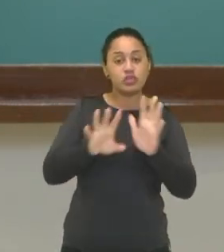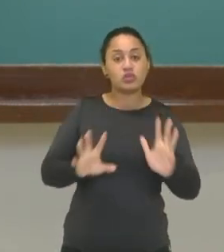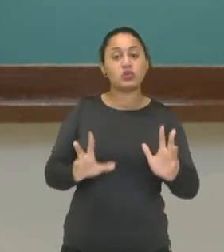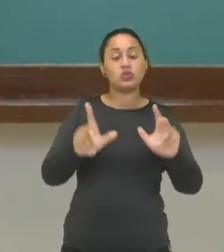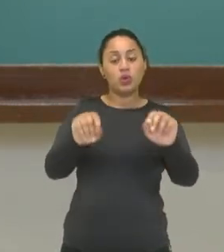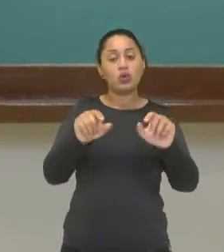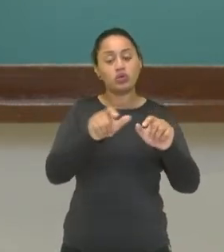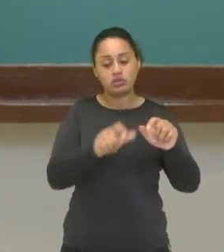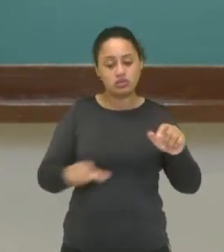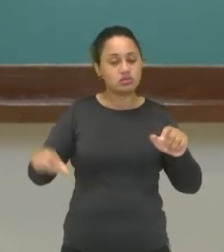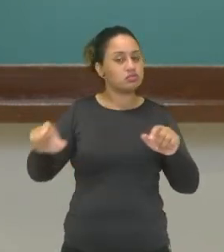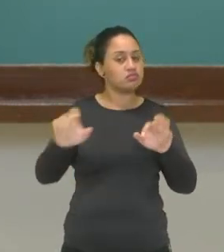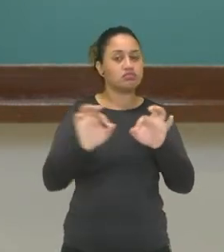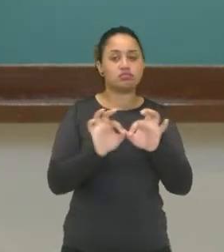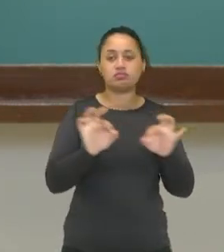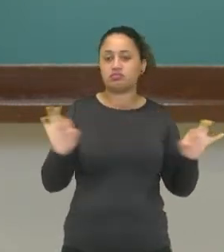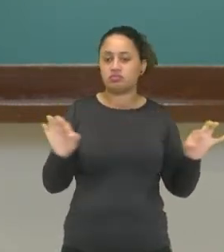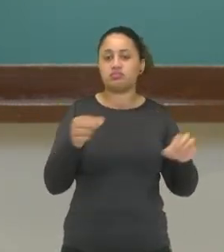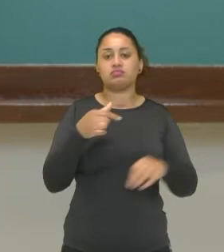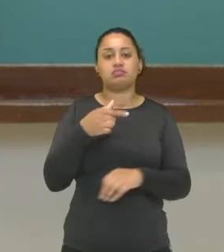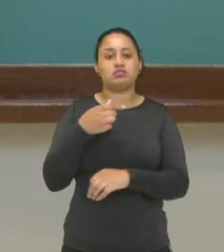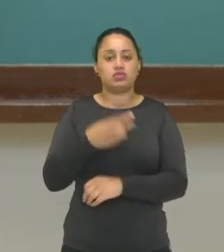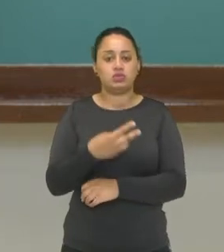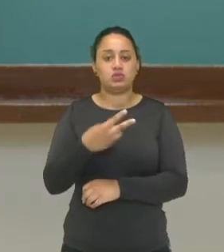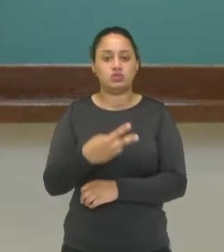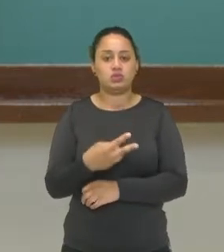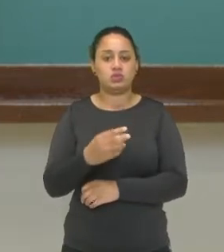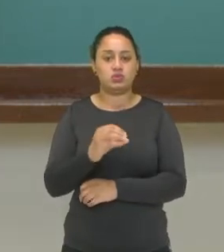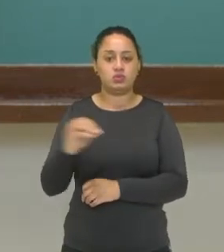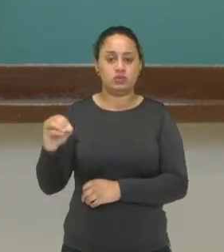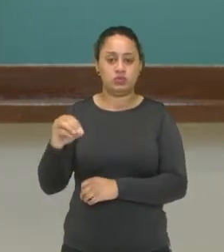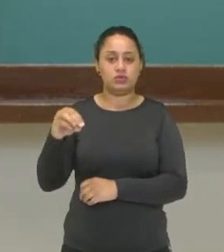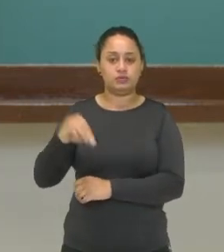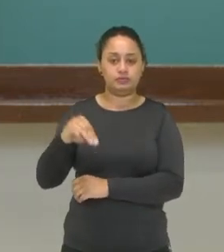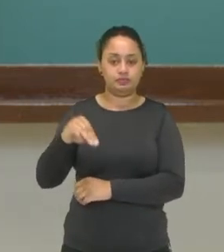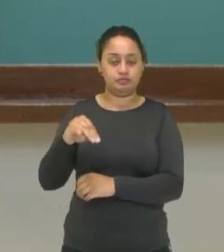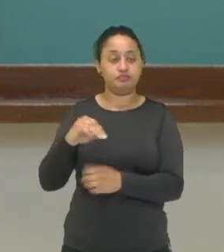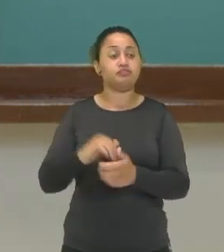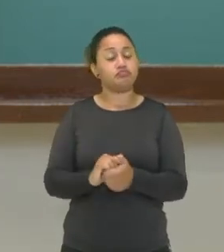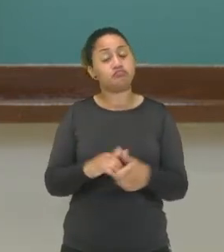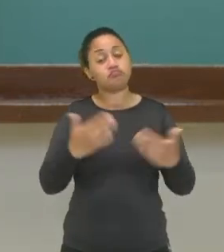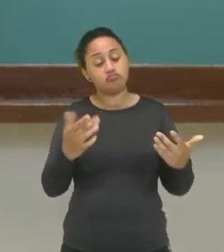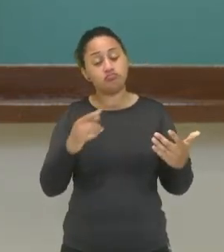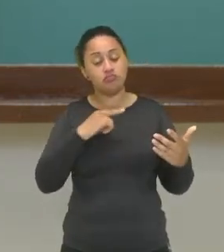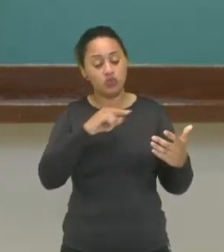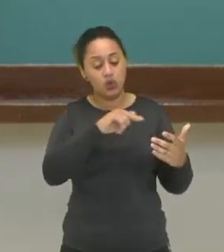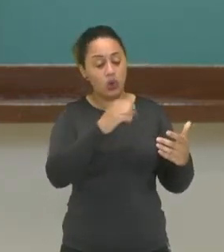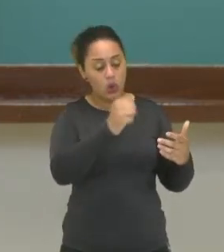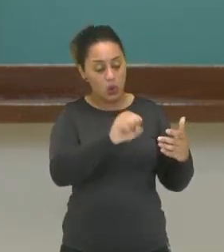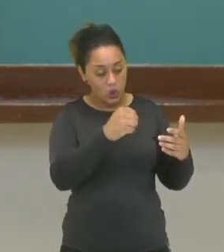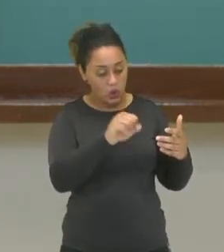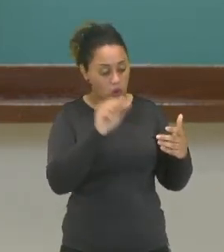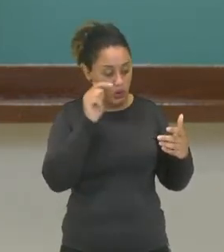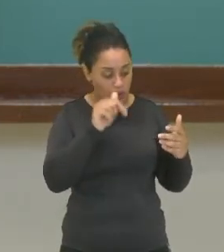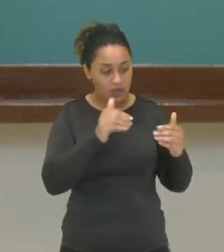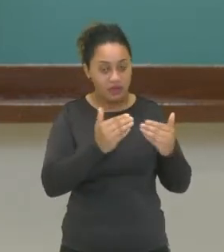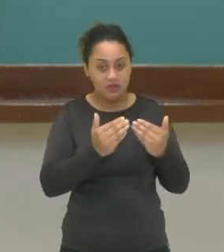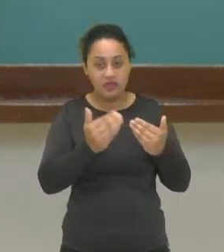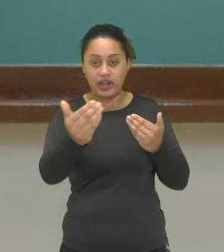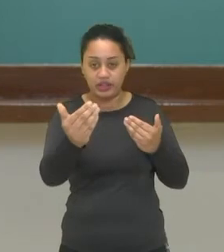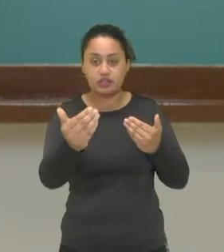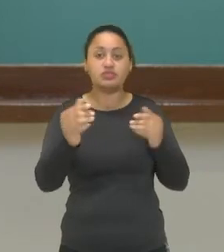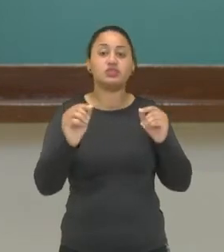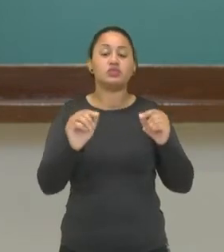a mesma distância, 200 metros, tá? Então, aquilo de o atleta da raia 8 largar mais à frente é